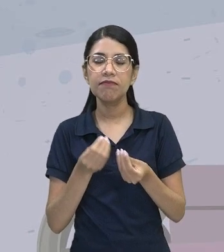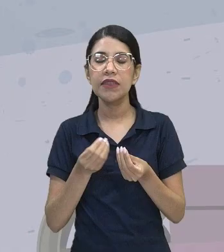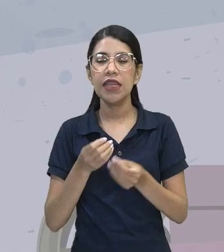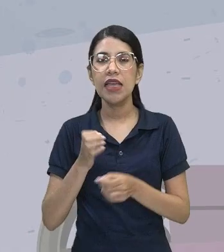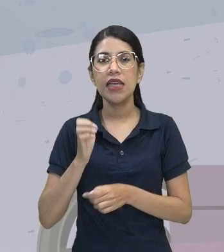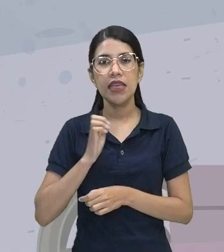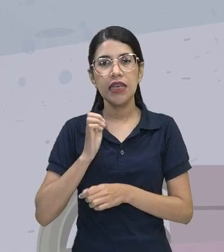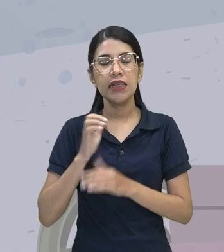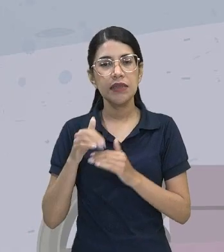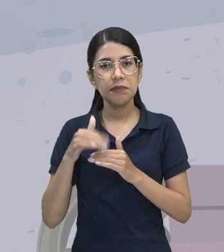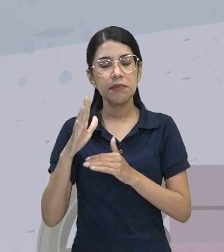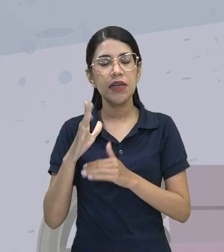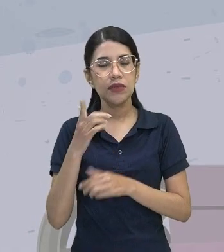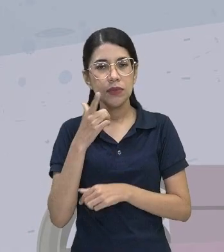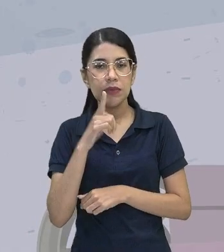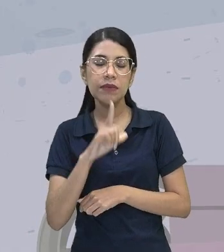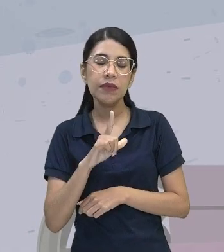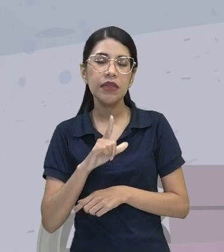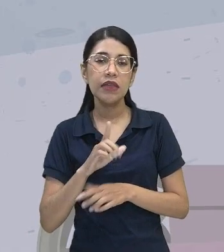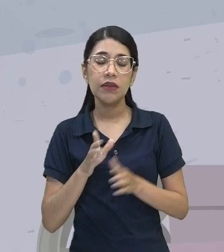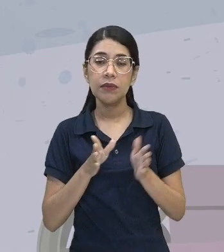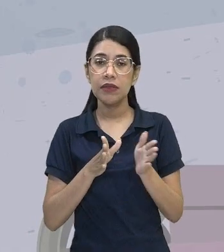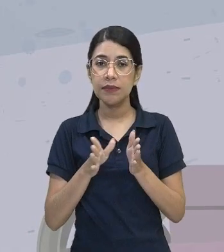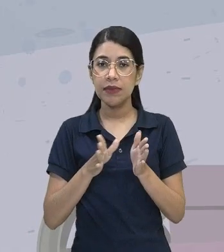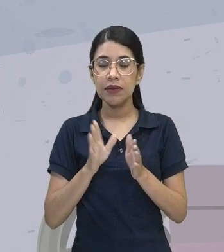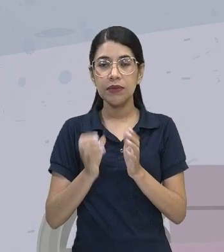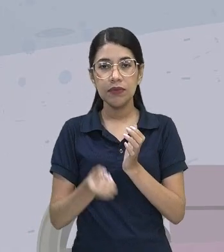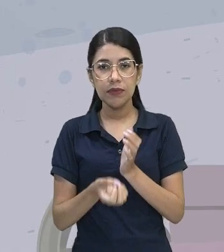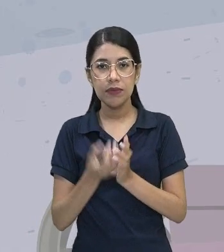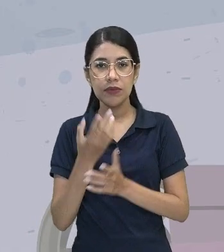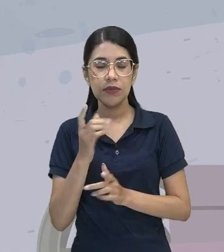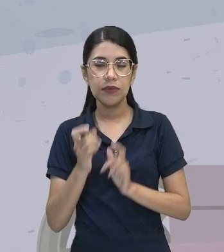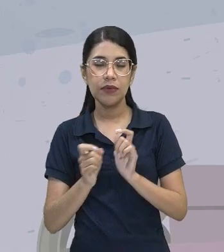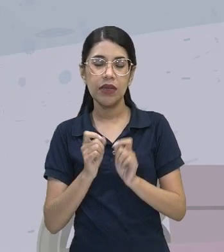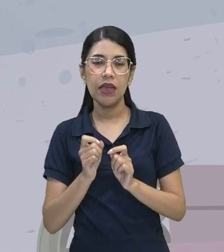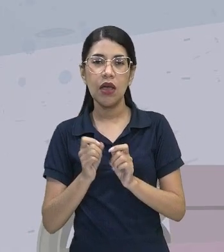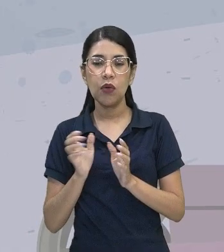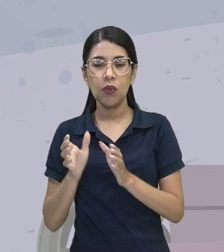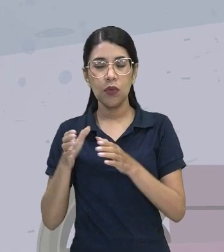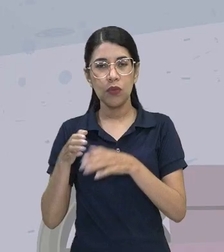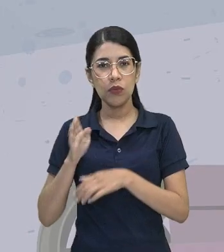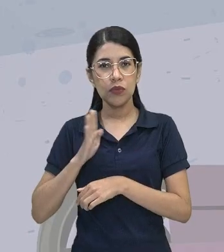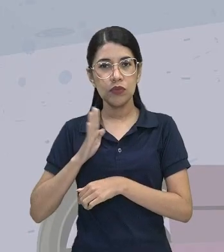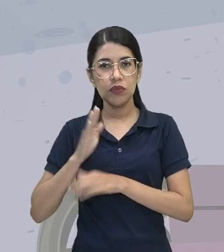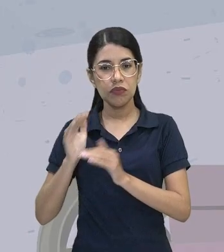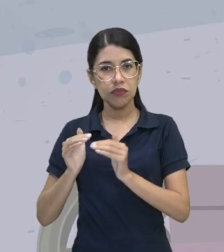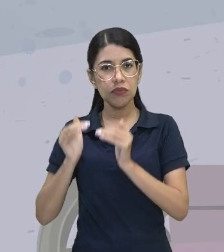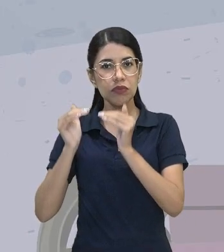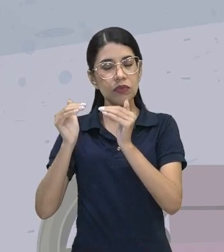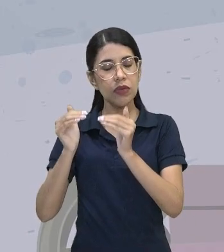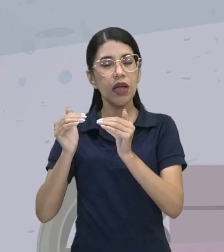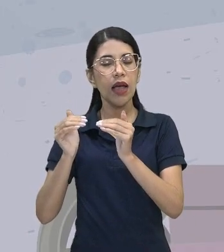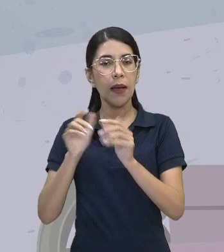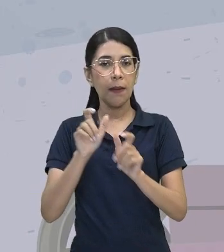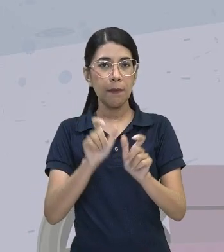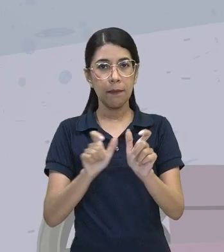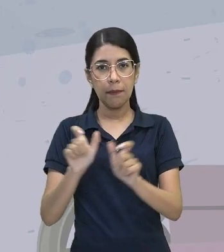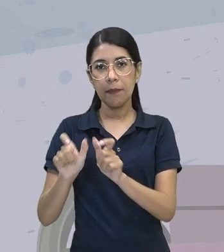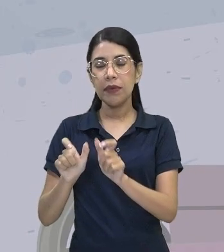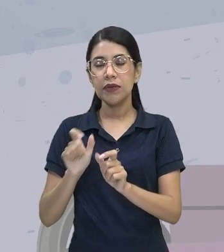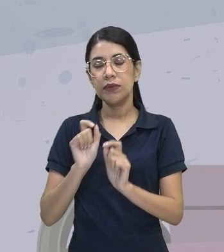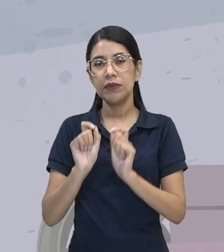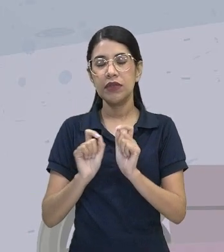cada vez mais. Foi nesse momento, então, que surgiram os grandes burgueses, aqueles indivíduos que